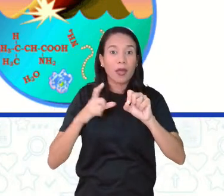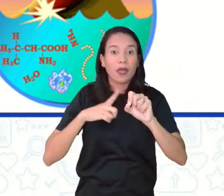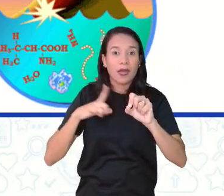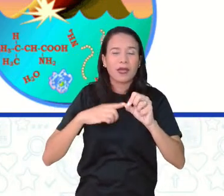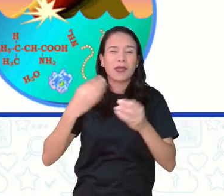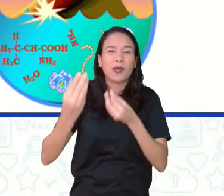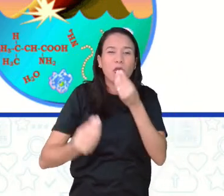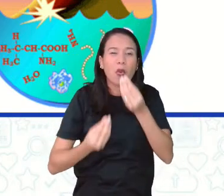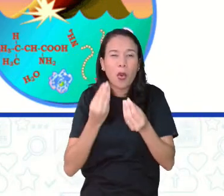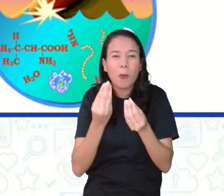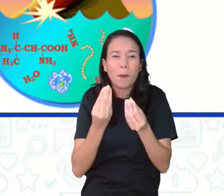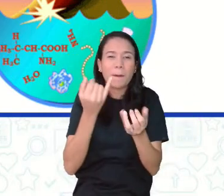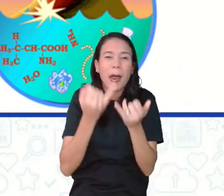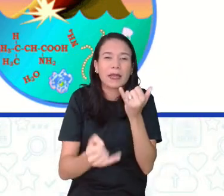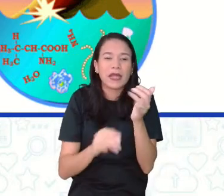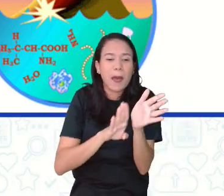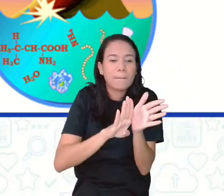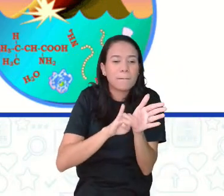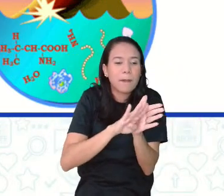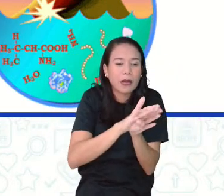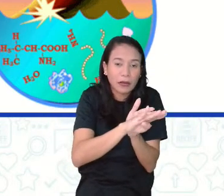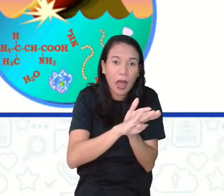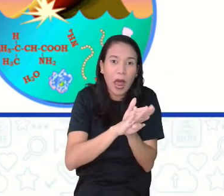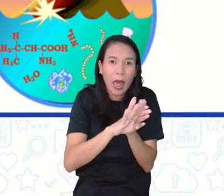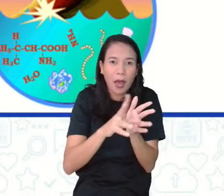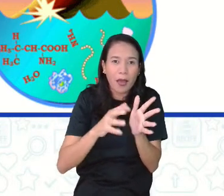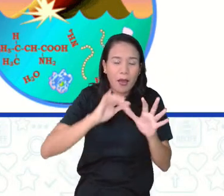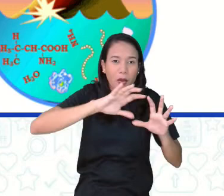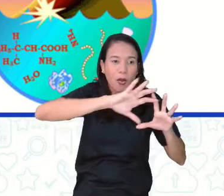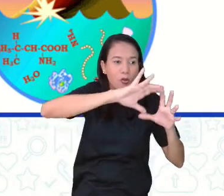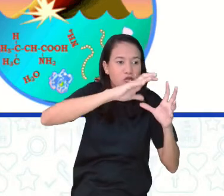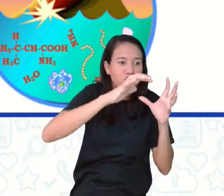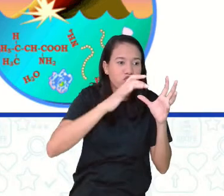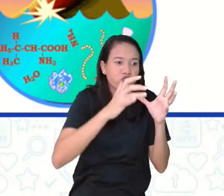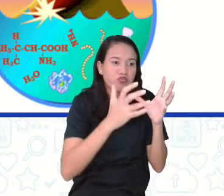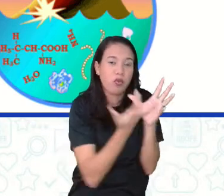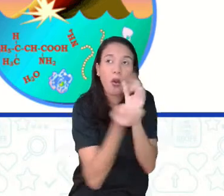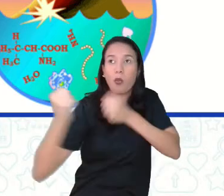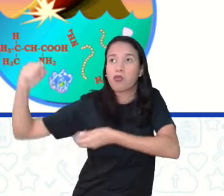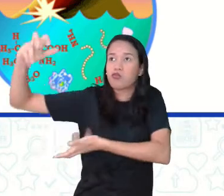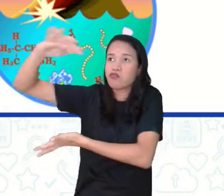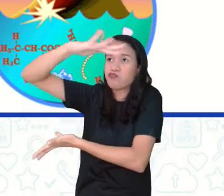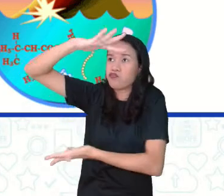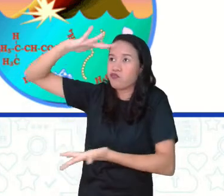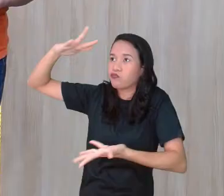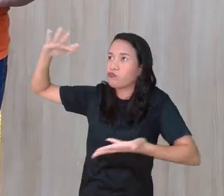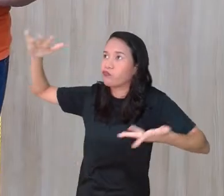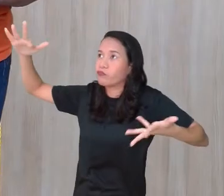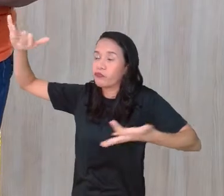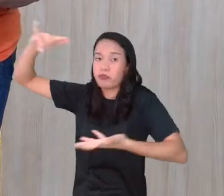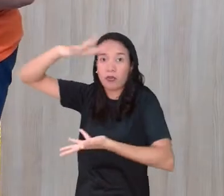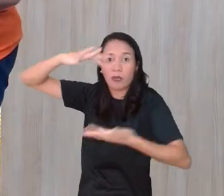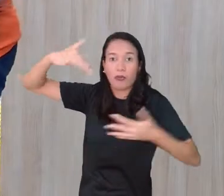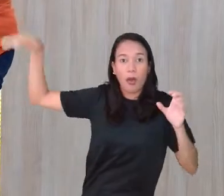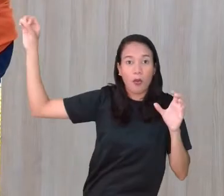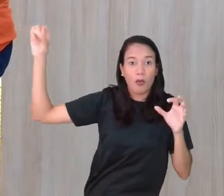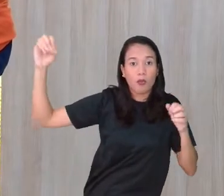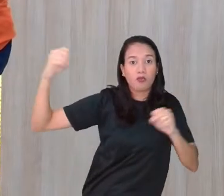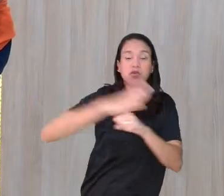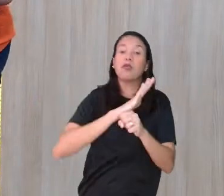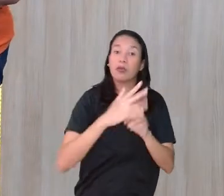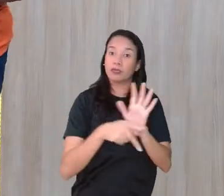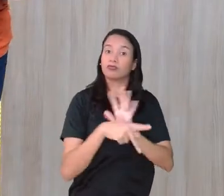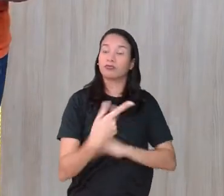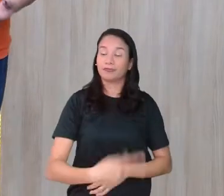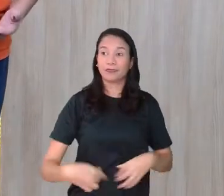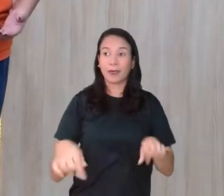pequeno, vamos dizer assim, como se fossem bactérias, vieram de outras galáxias, do espaço, através desses cometas, e a teoria